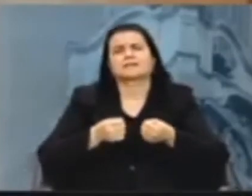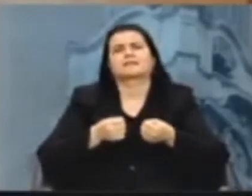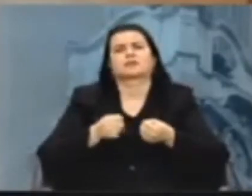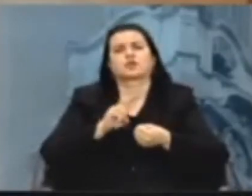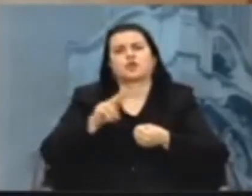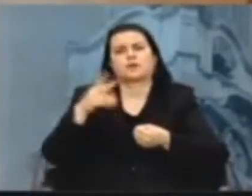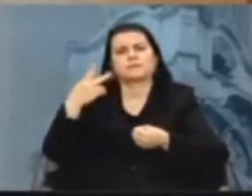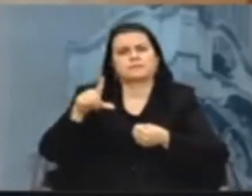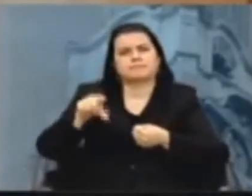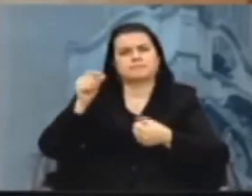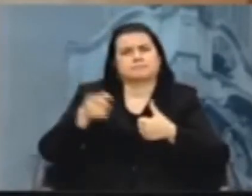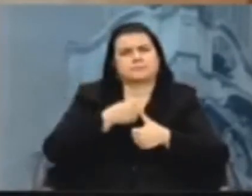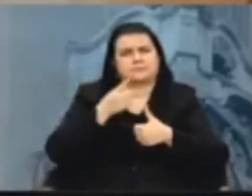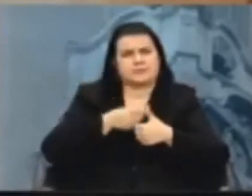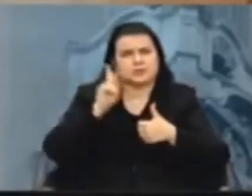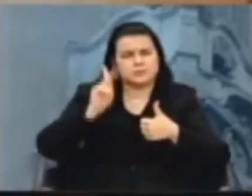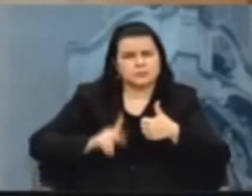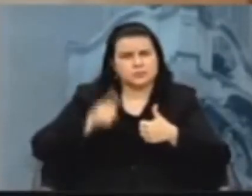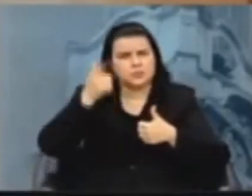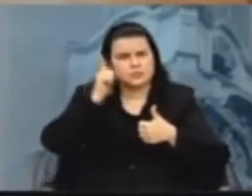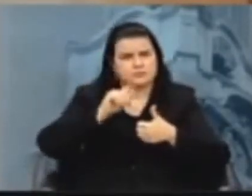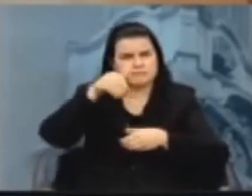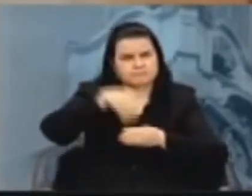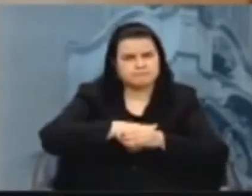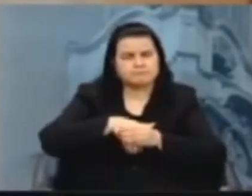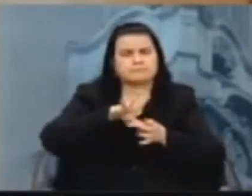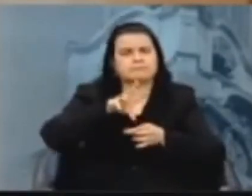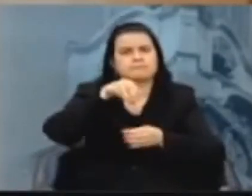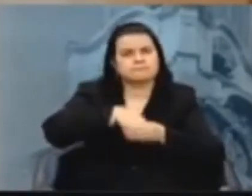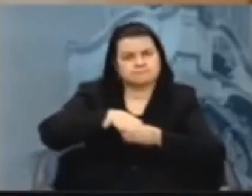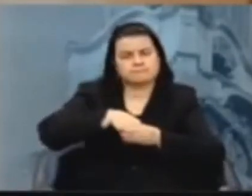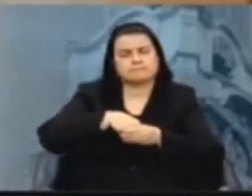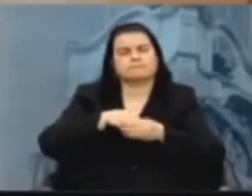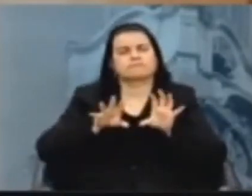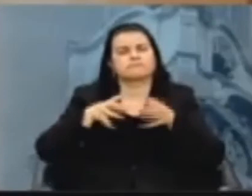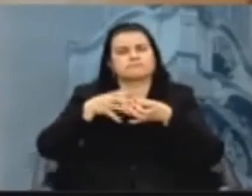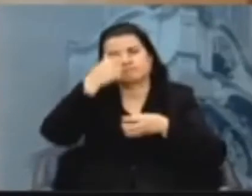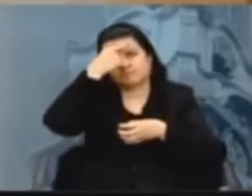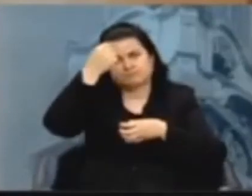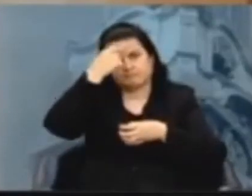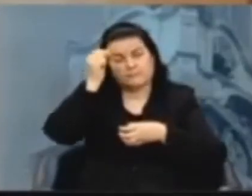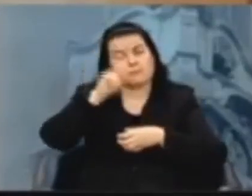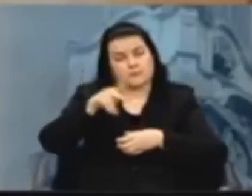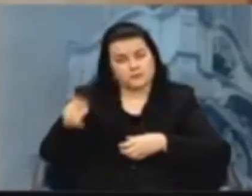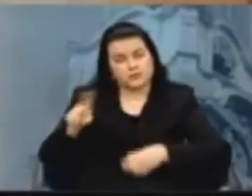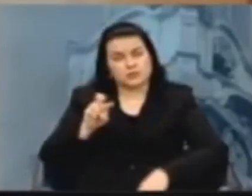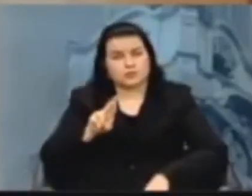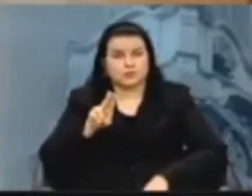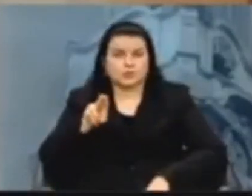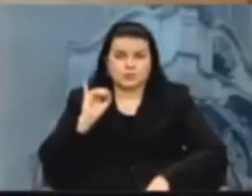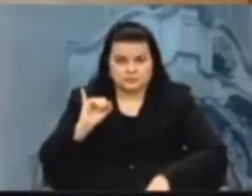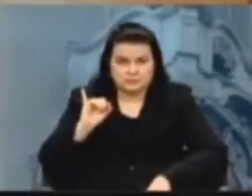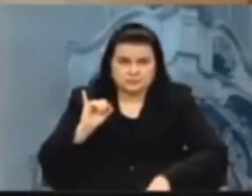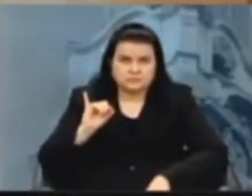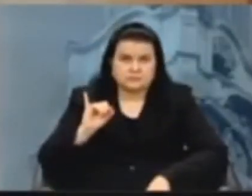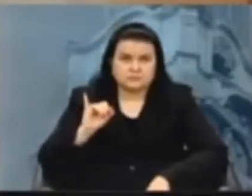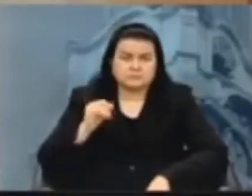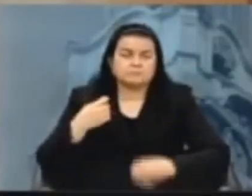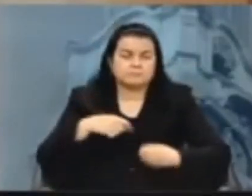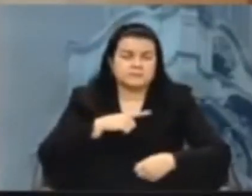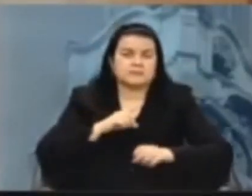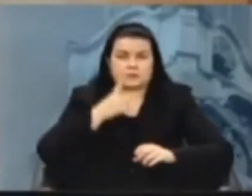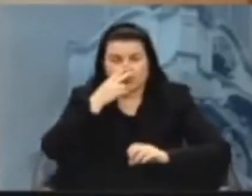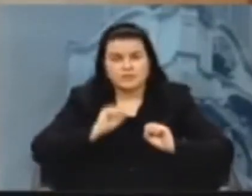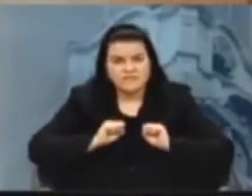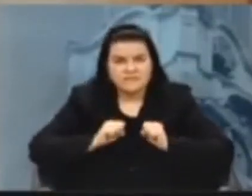na lista votada na comunidade universitária, professor Rui Vicente Opperman, é defender o valor